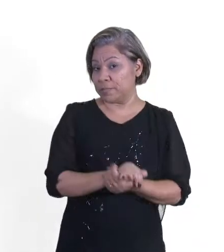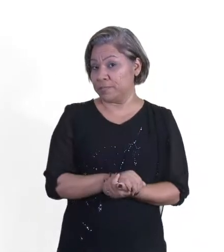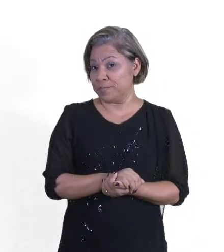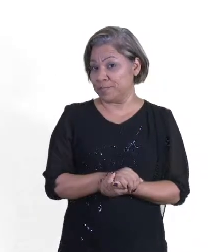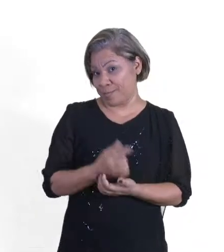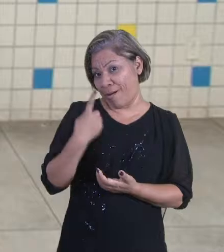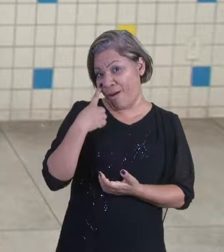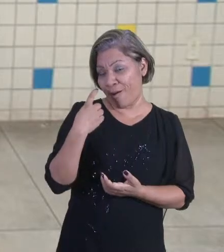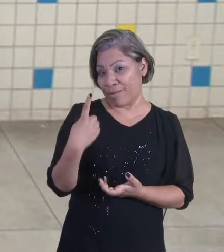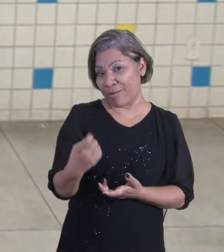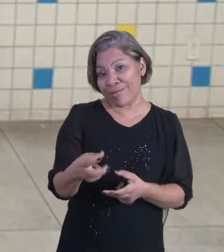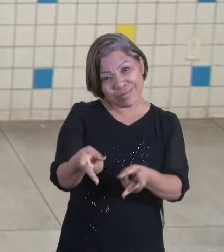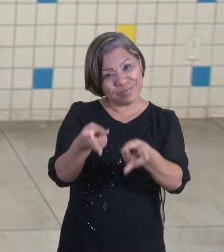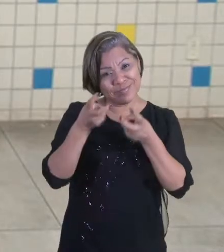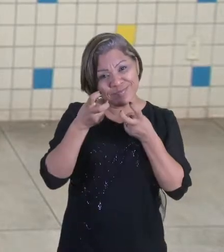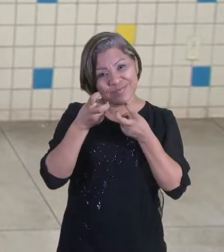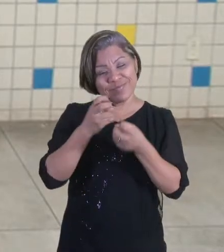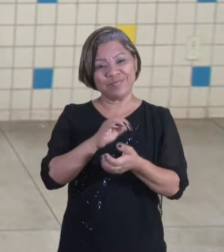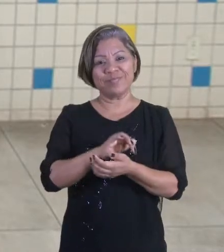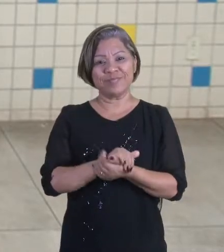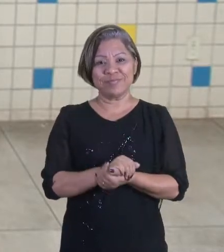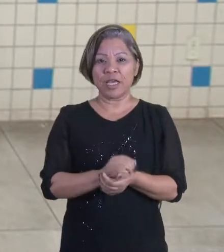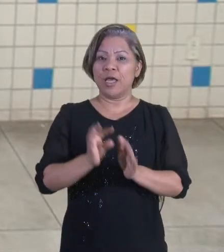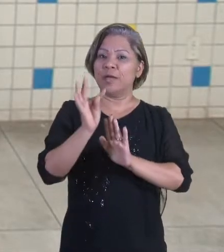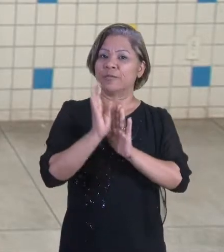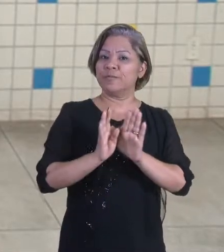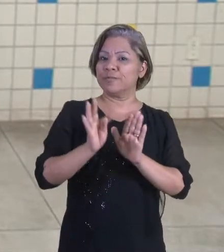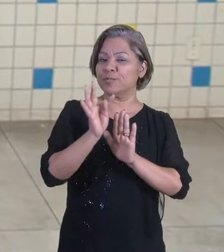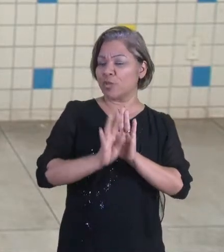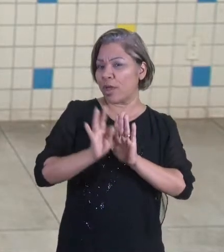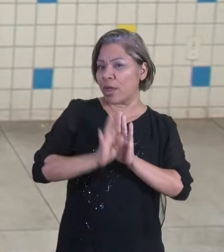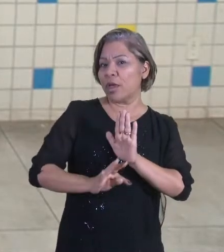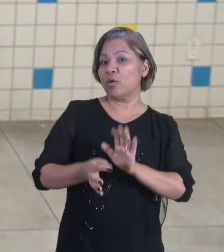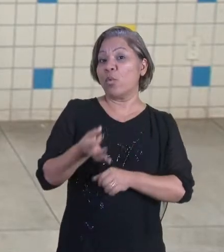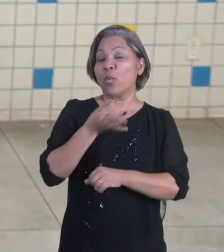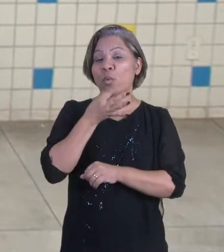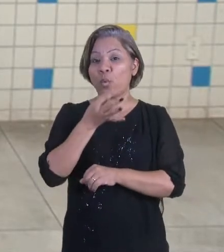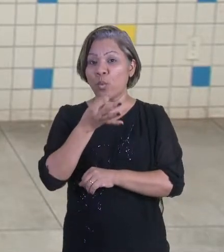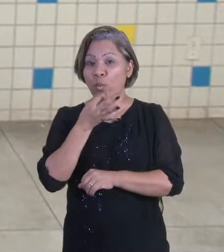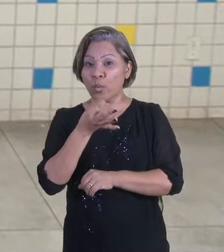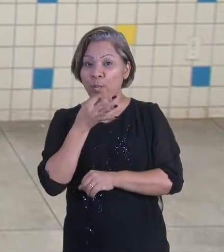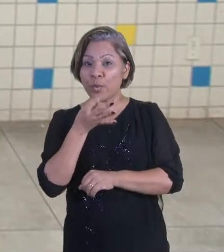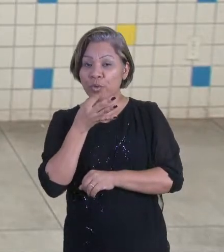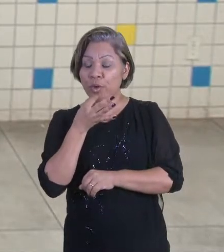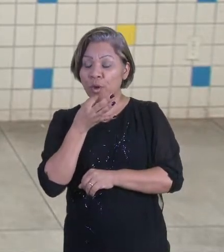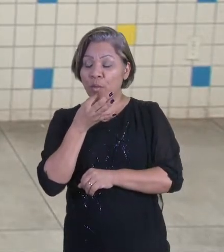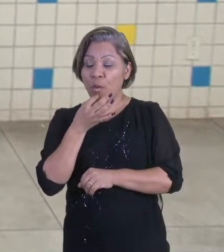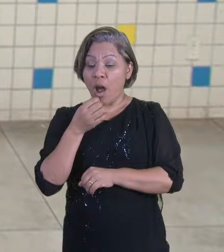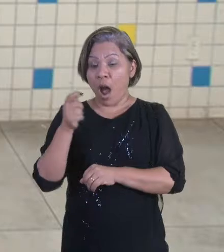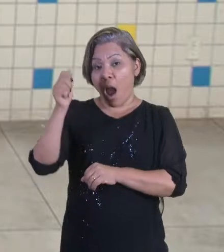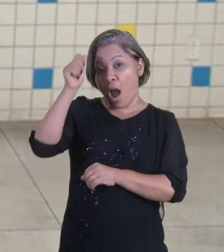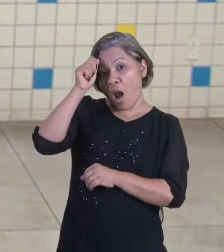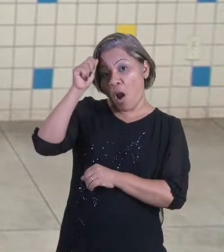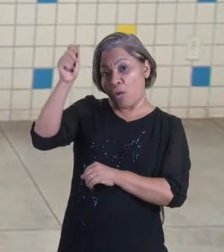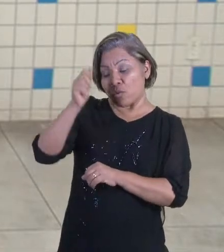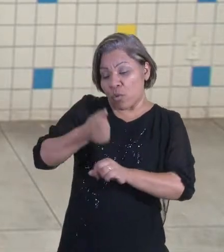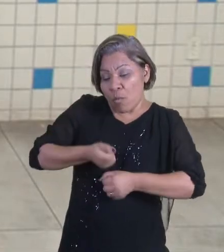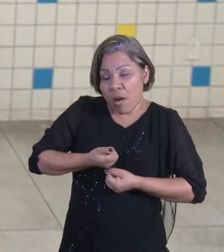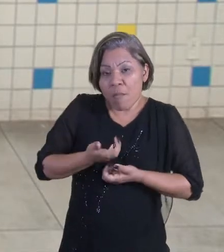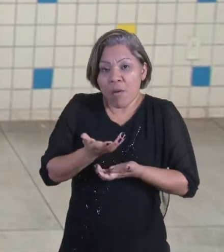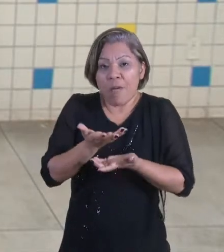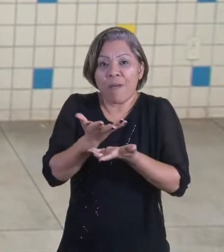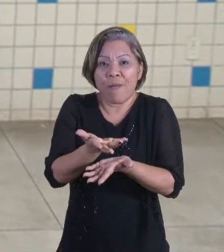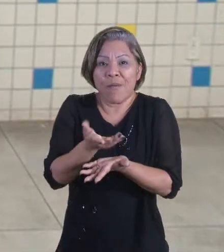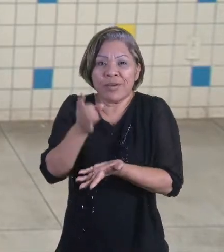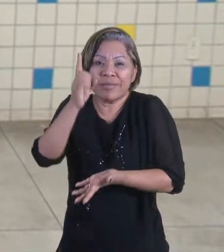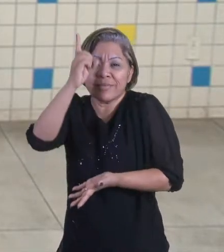interessante. Perceberam que ele é um texto mais de opinião, onde o autor ele expõe a sua ideia, expõe as